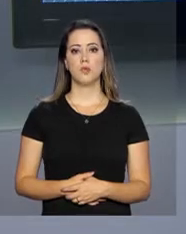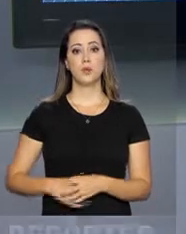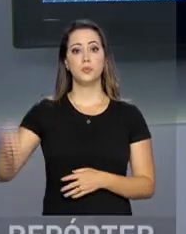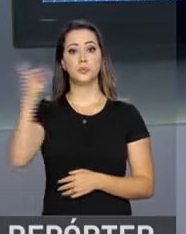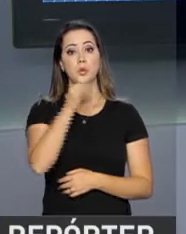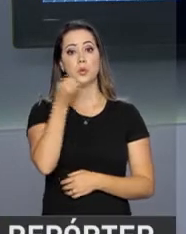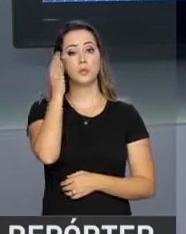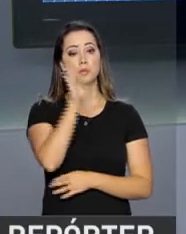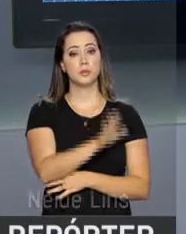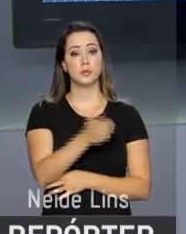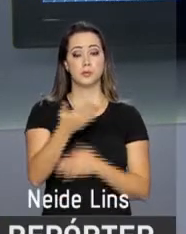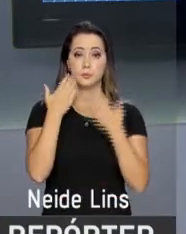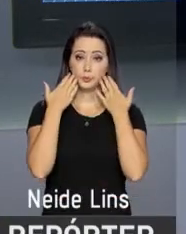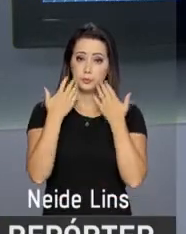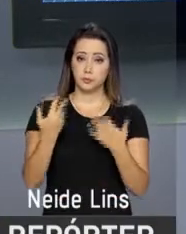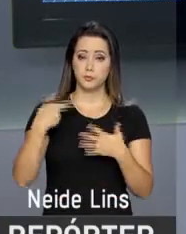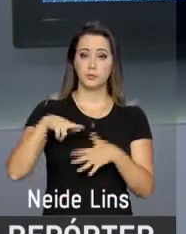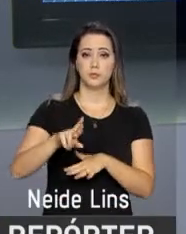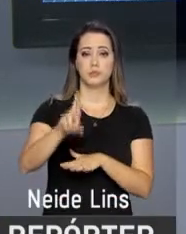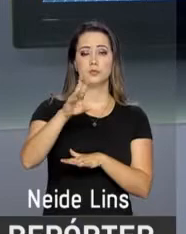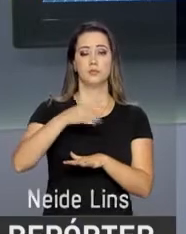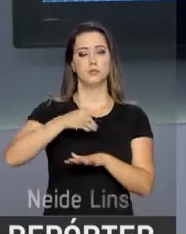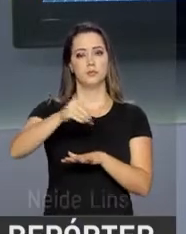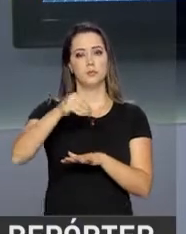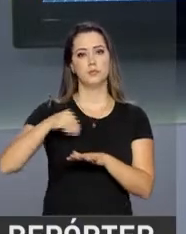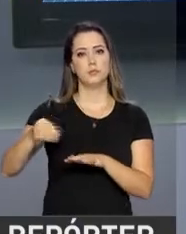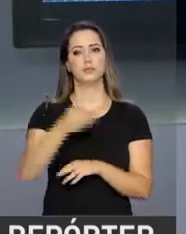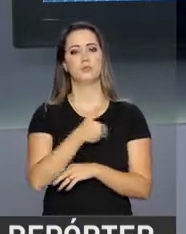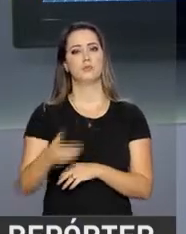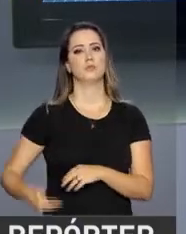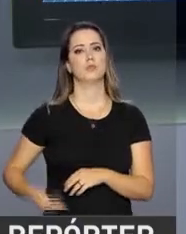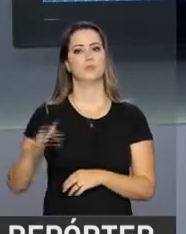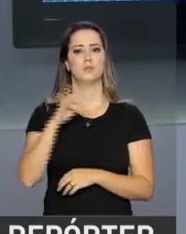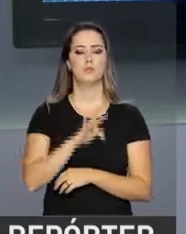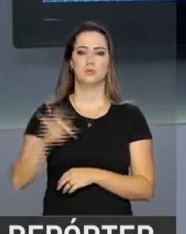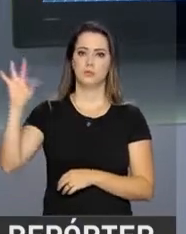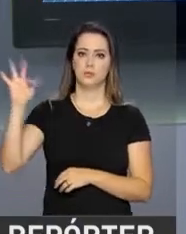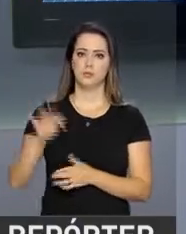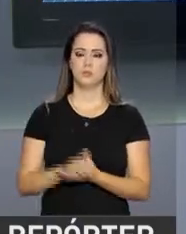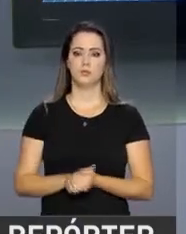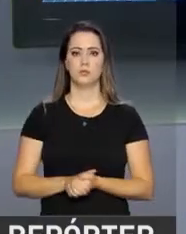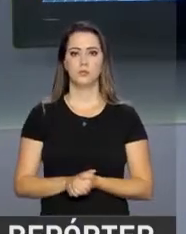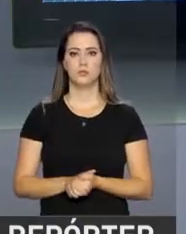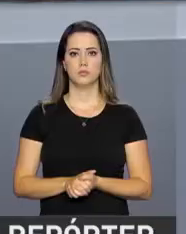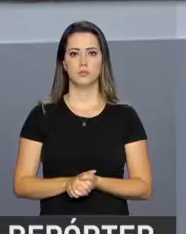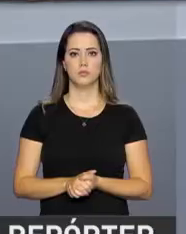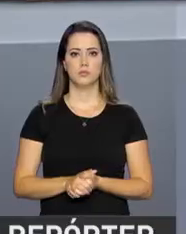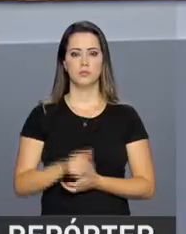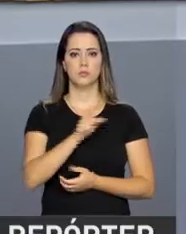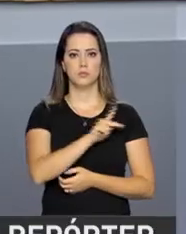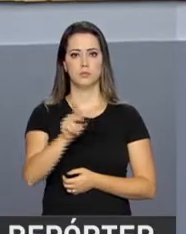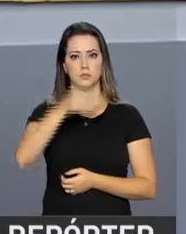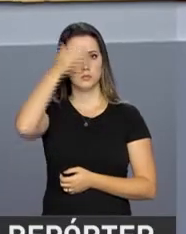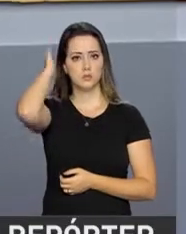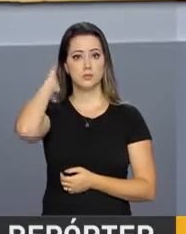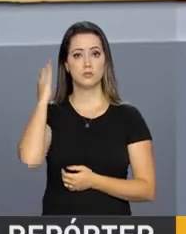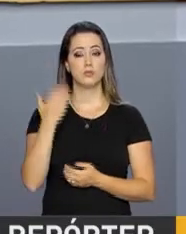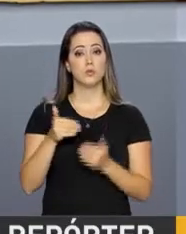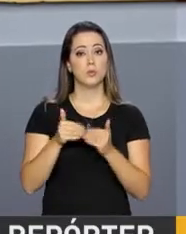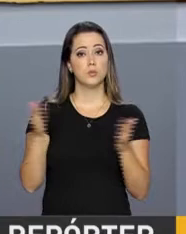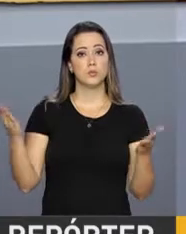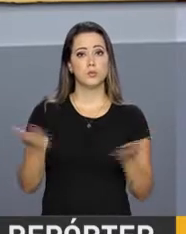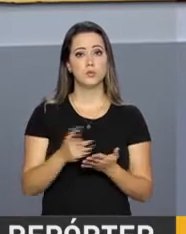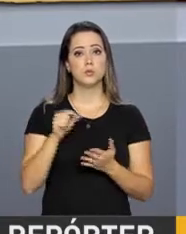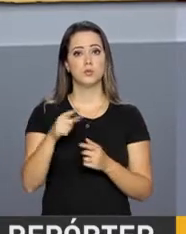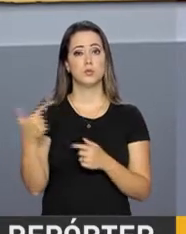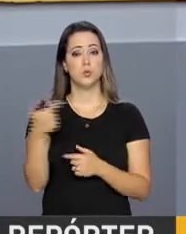Olá, boa tarde. Começa agora mais uma edição do Repórter NBR com as notícias do governo federal. O presidente Michel Temer